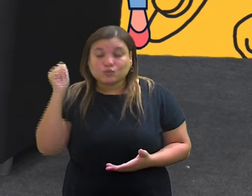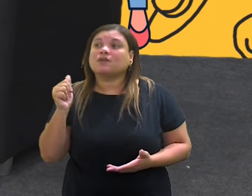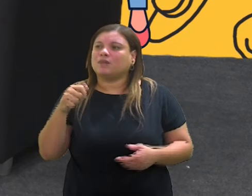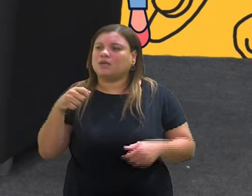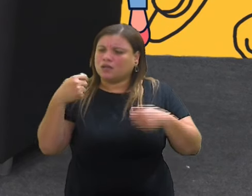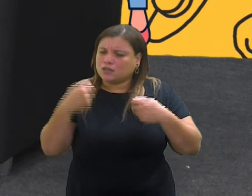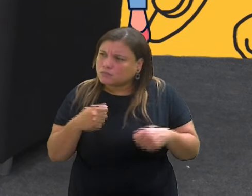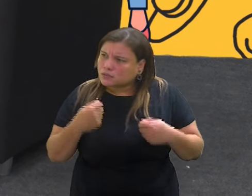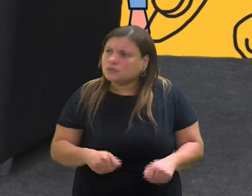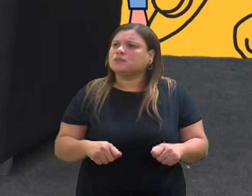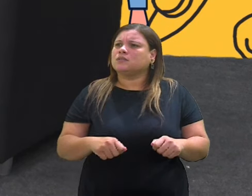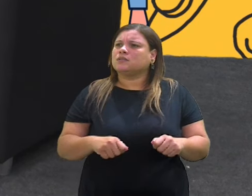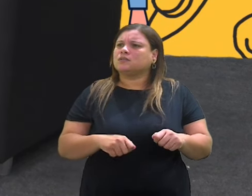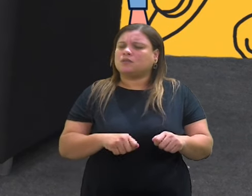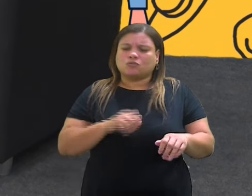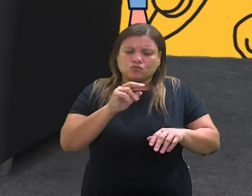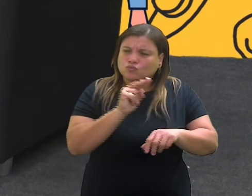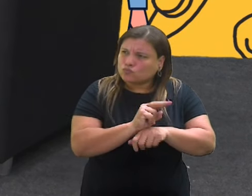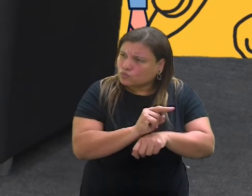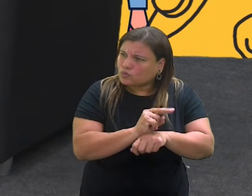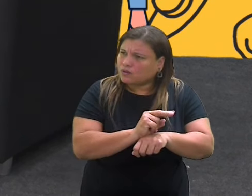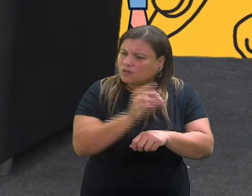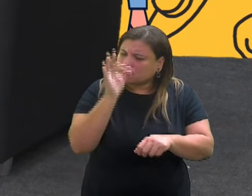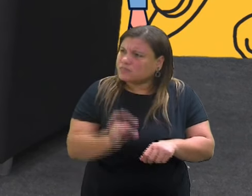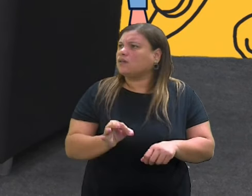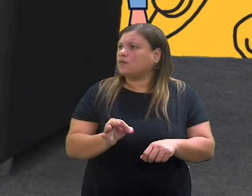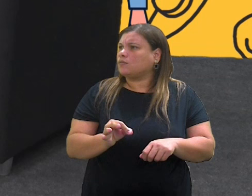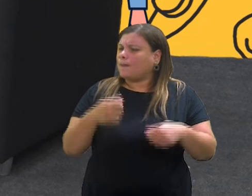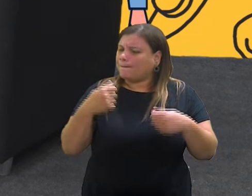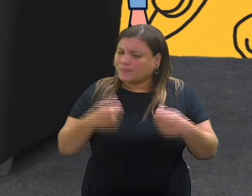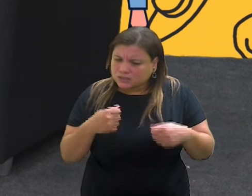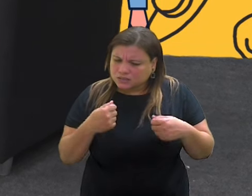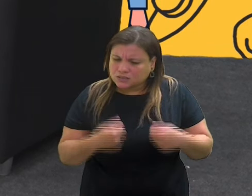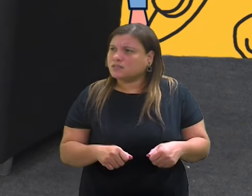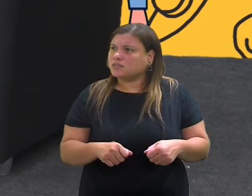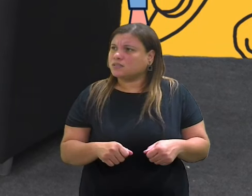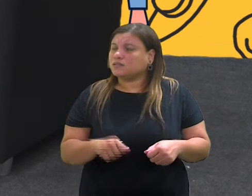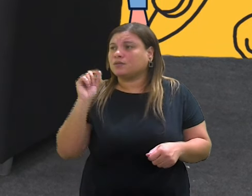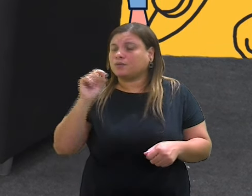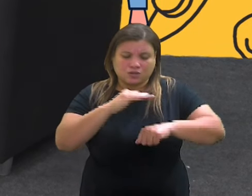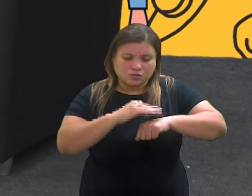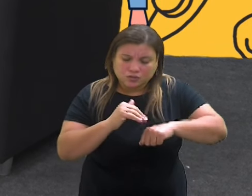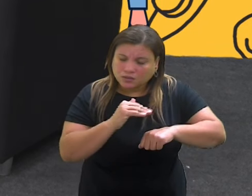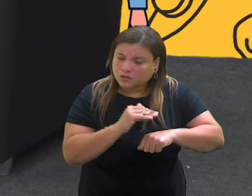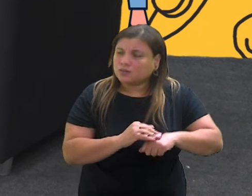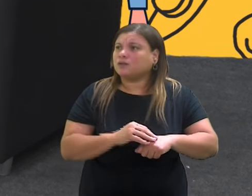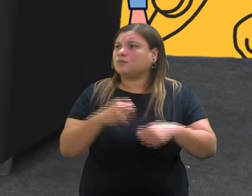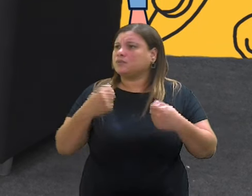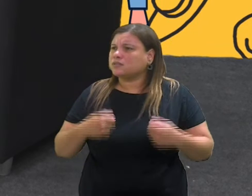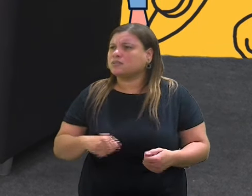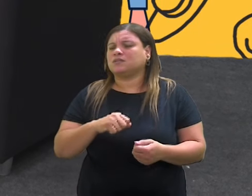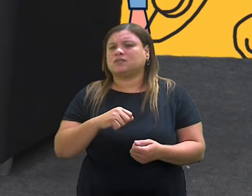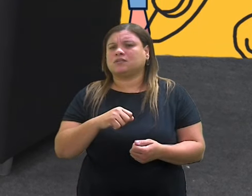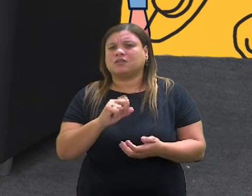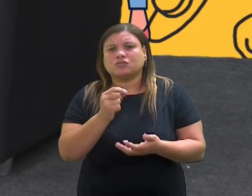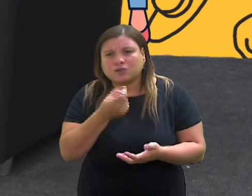médico veterinário, vacina, exames, como, às vezes, dependendo do cachorrinho, se for peludinho, vai precisar de banho, tosa,